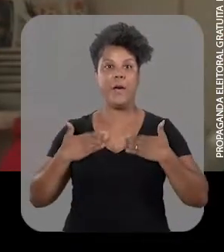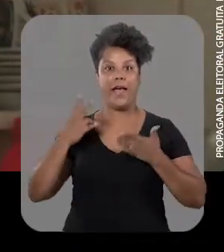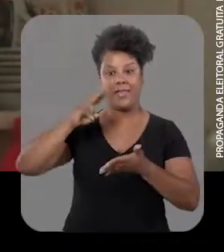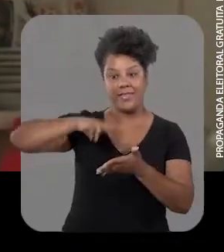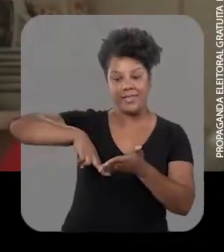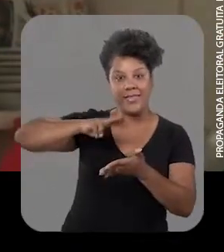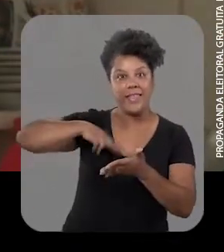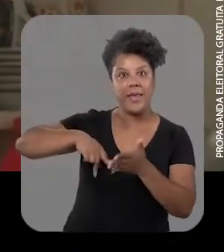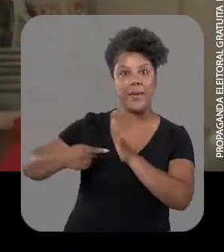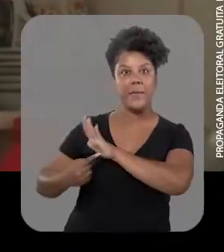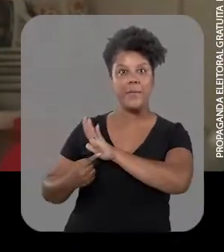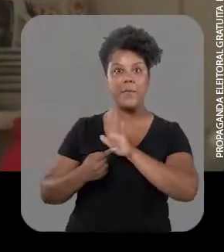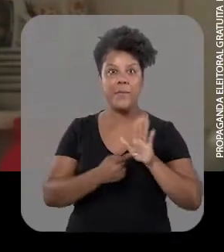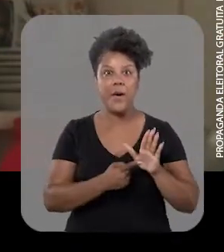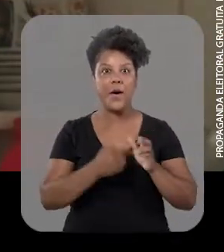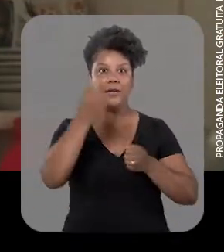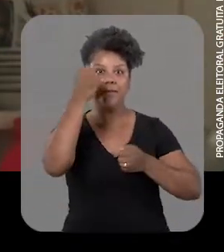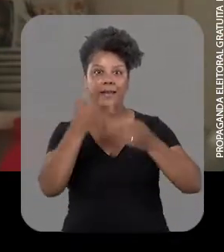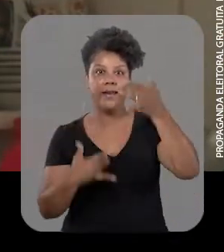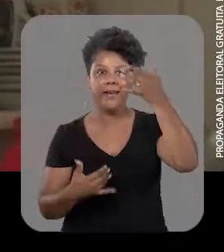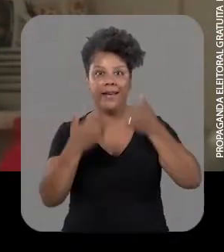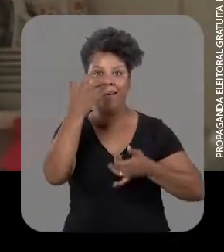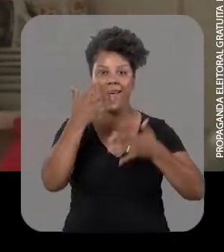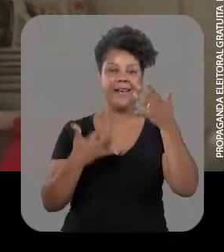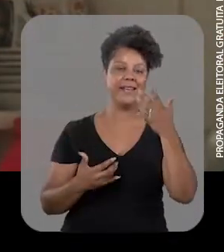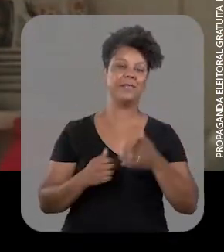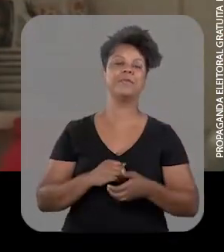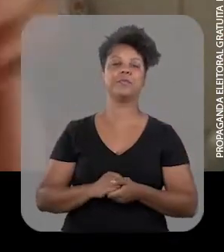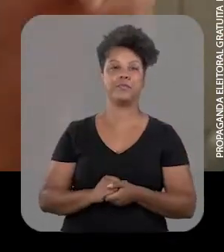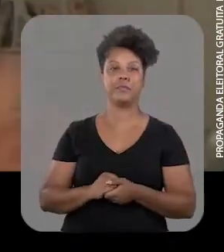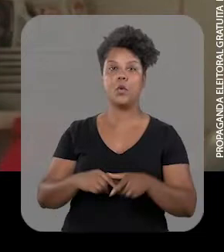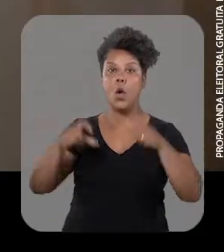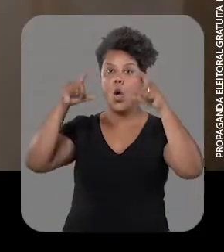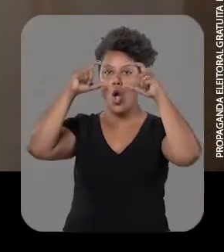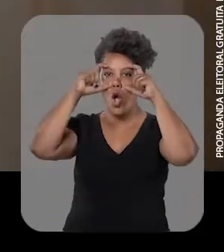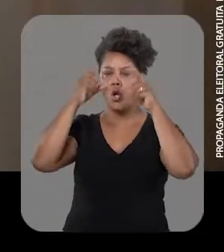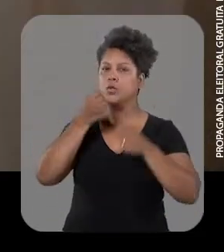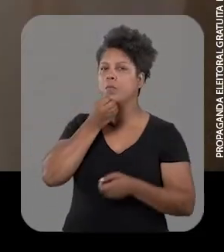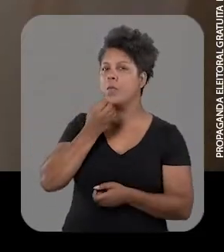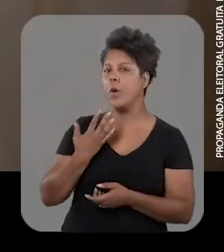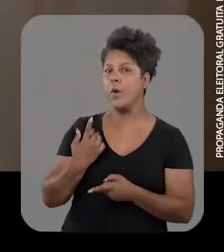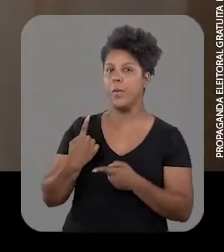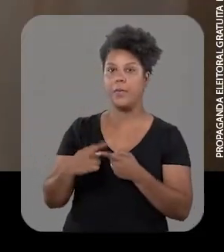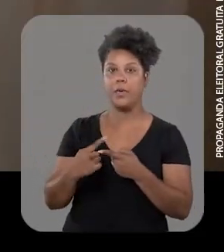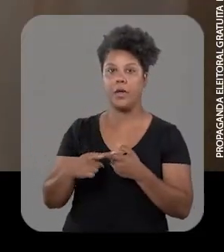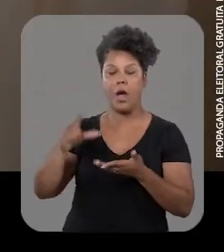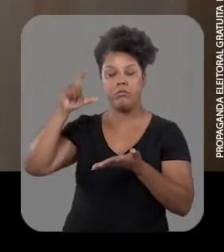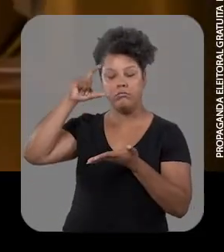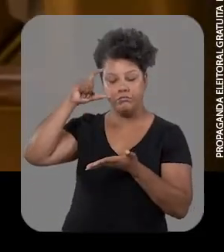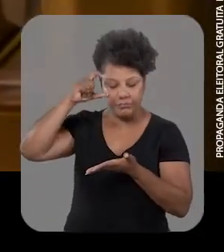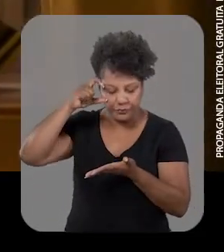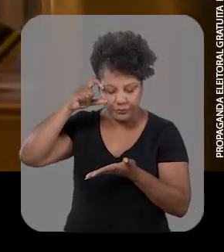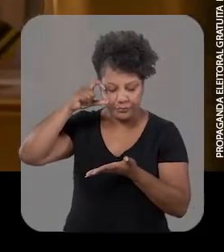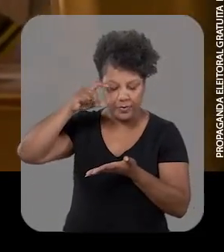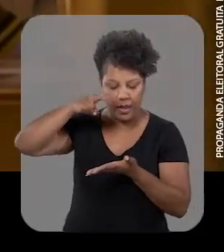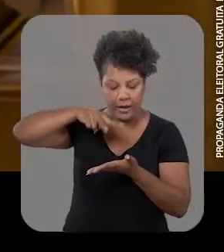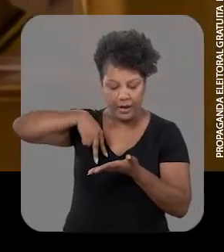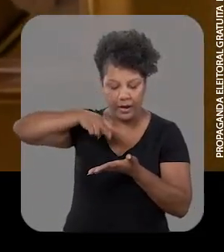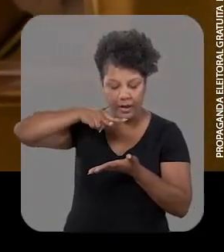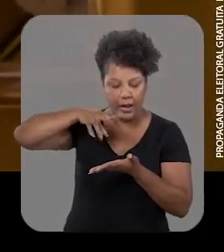empolgado, lê, mostra pra mim, ó, isso aqui é isso, isso, ele explica tudinho. Ele é um óculos muito, muito bom mesmo. Eu clico